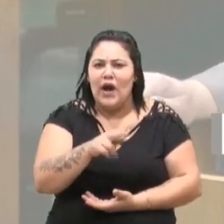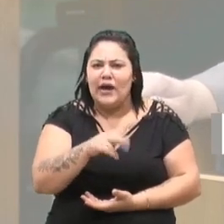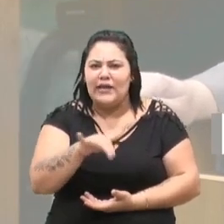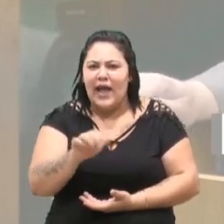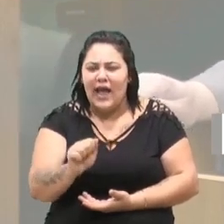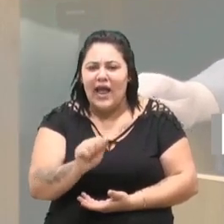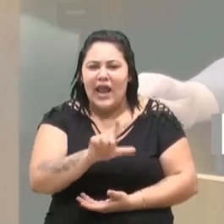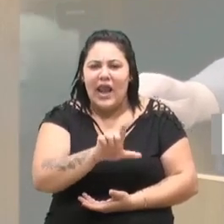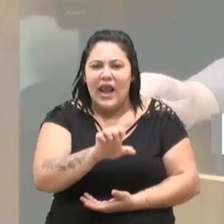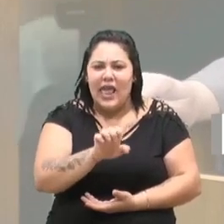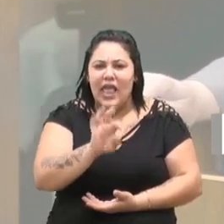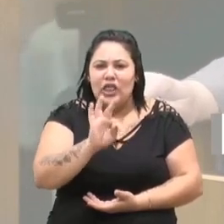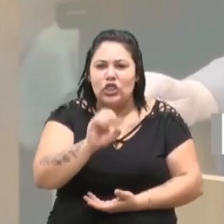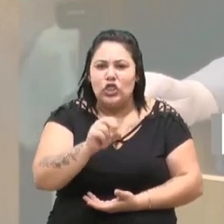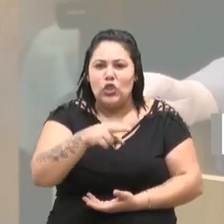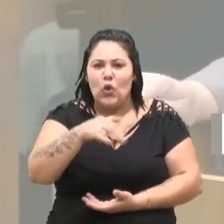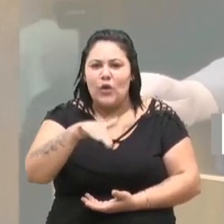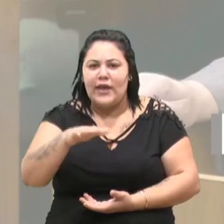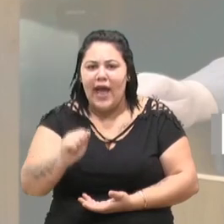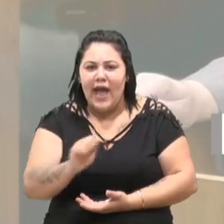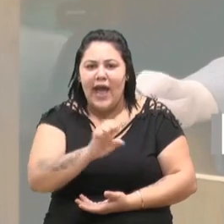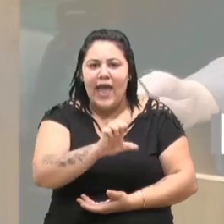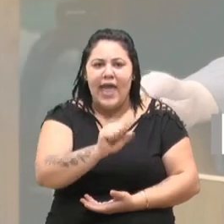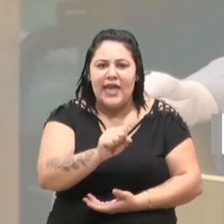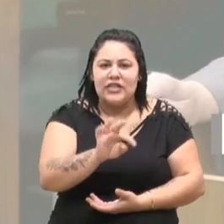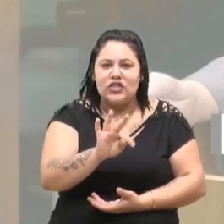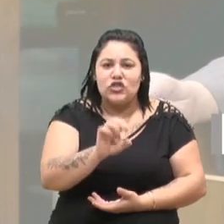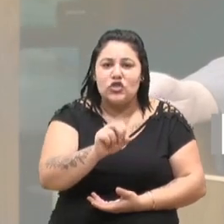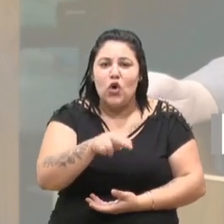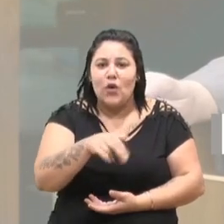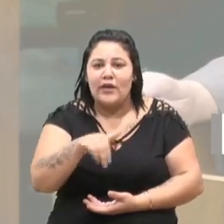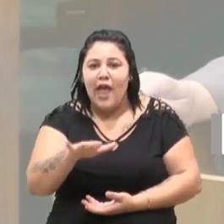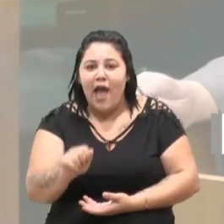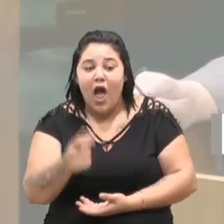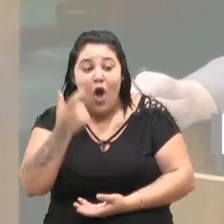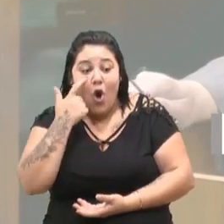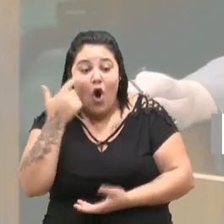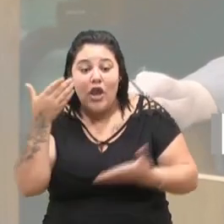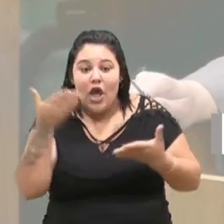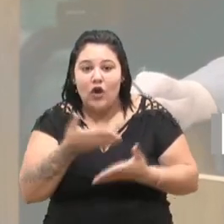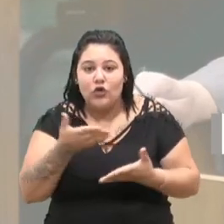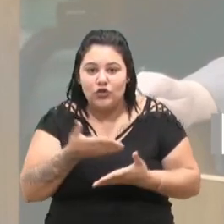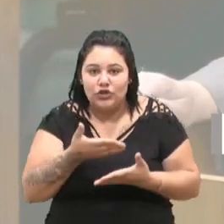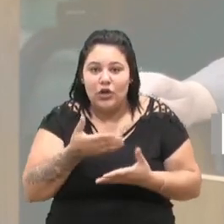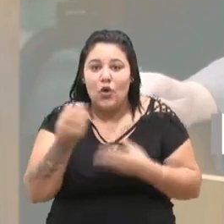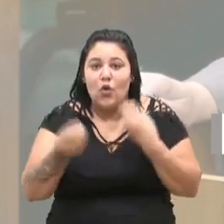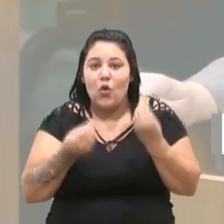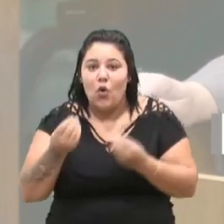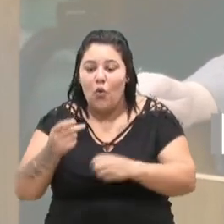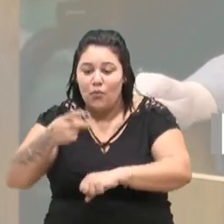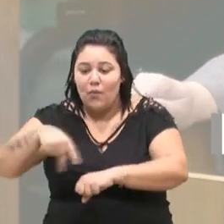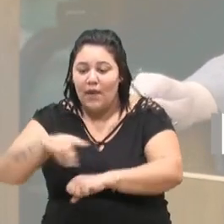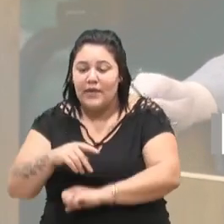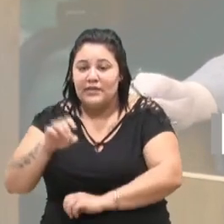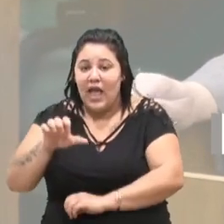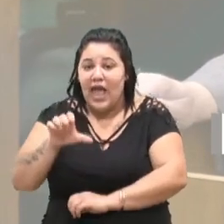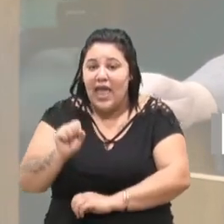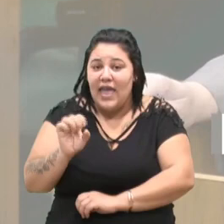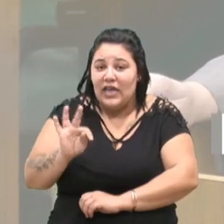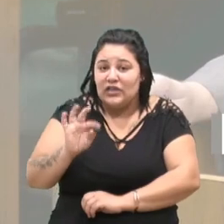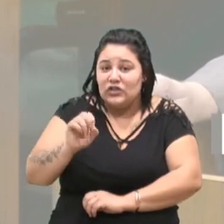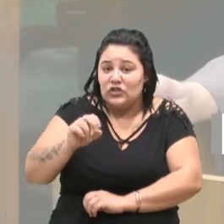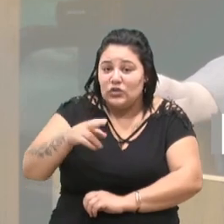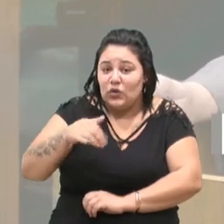Estônia. Deem uma olhada hoje como é que está a situação da Estônia. A bandeira do país